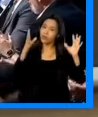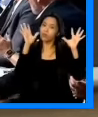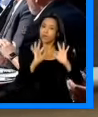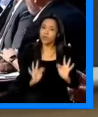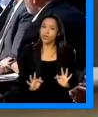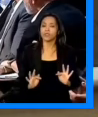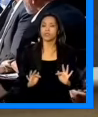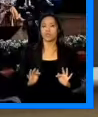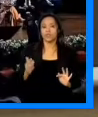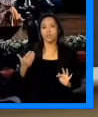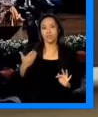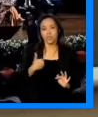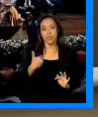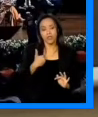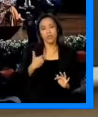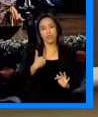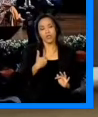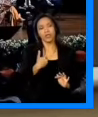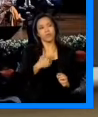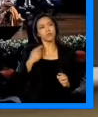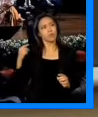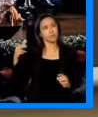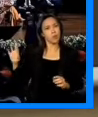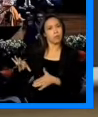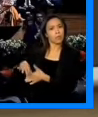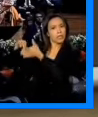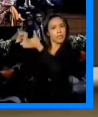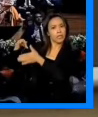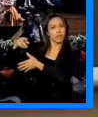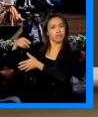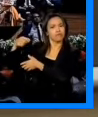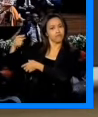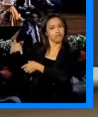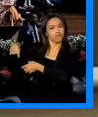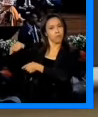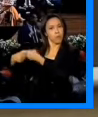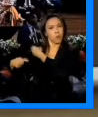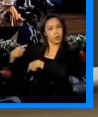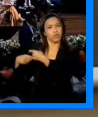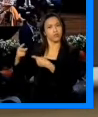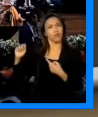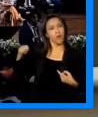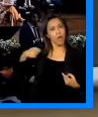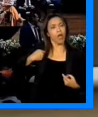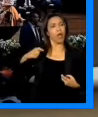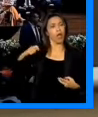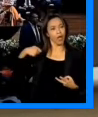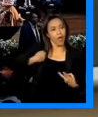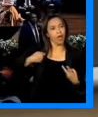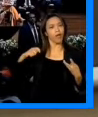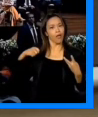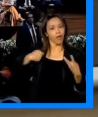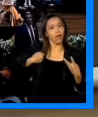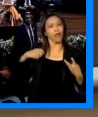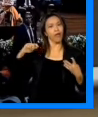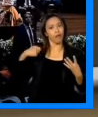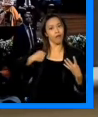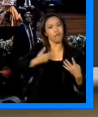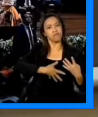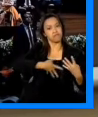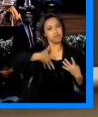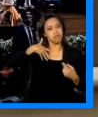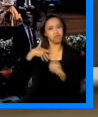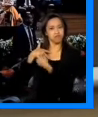político, de vir essas palavras de um líder político que defende um tema que todos nós temos que ter